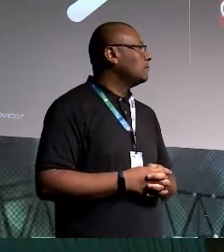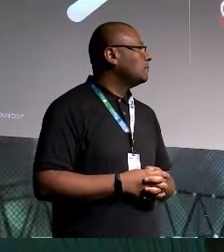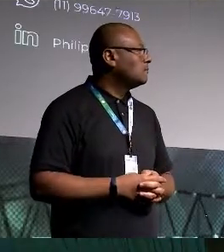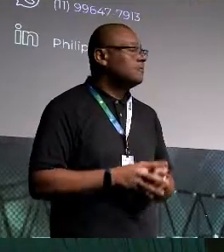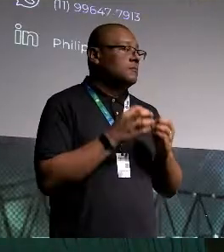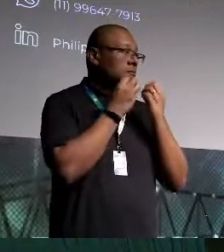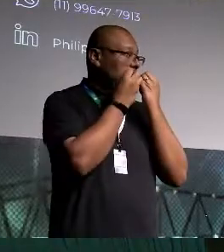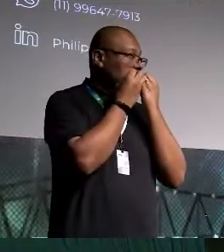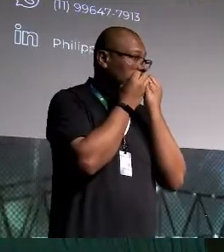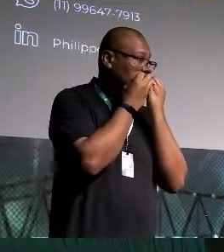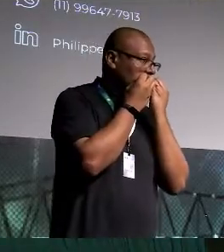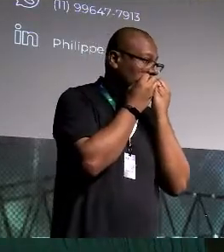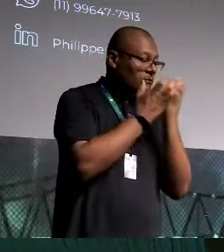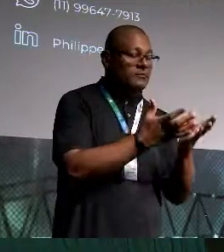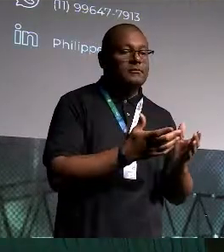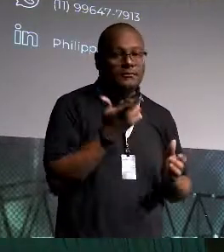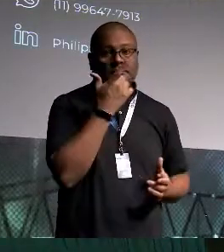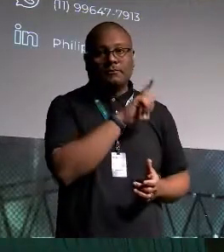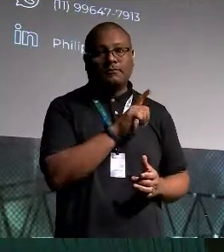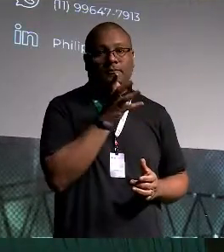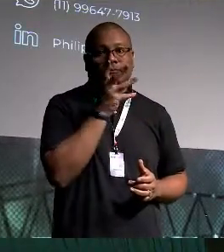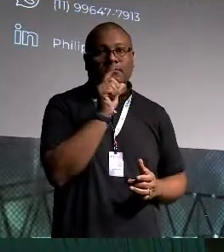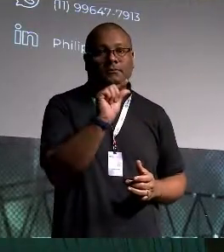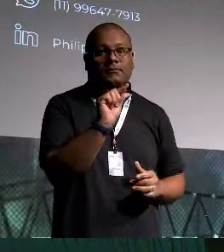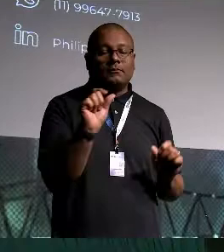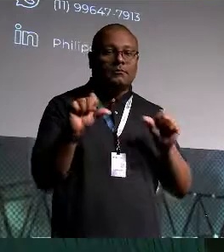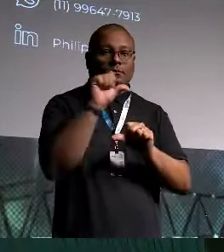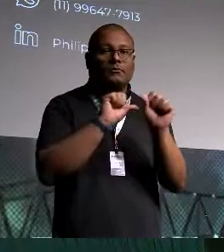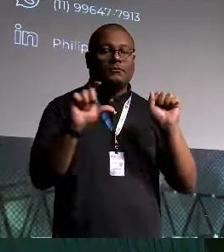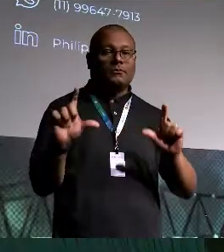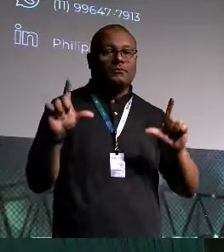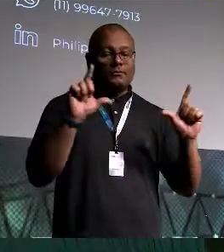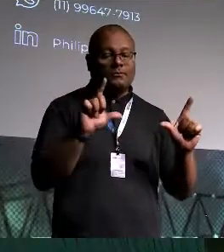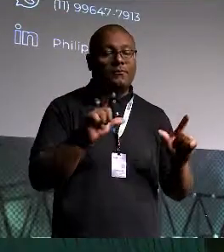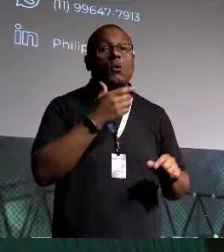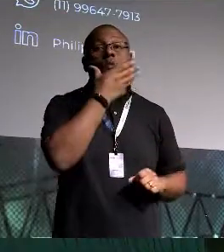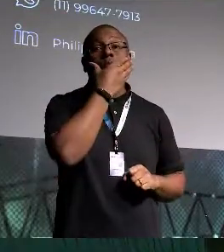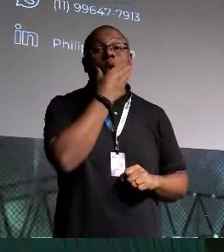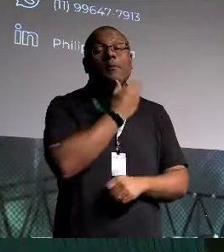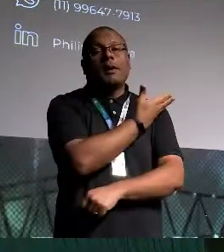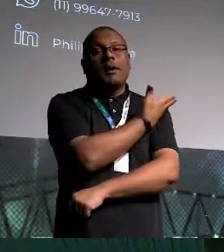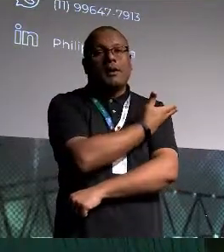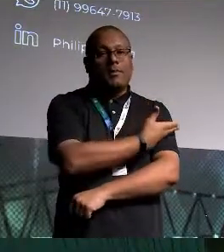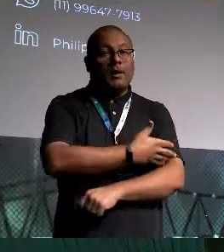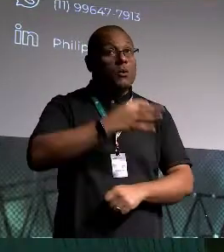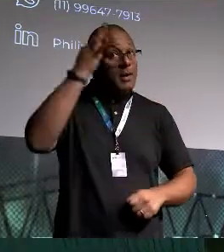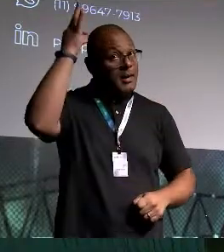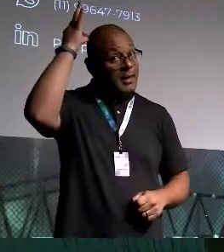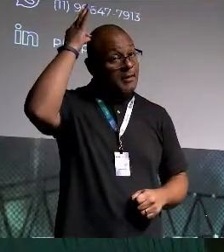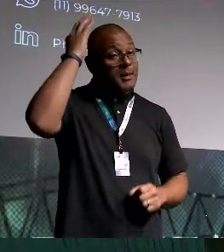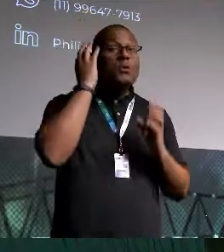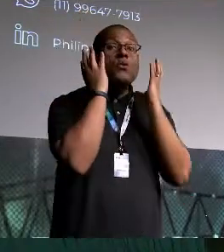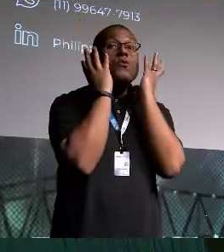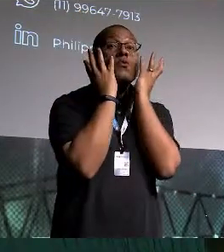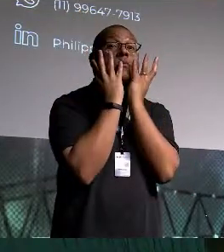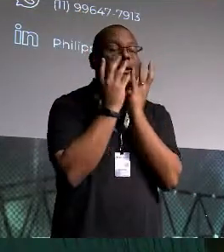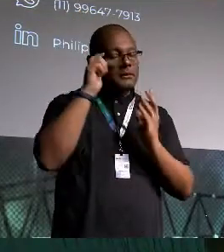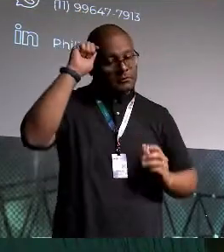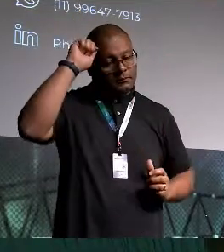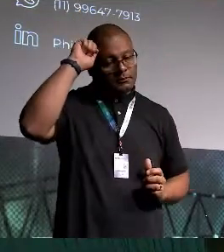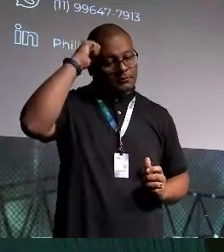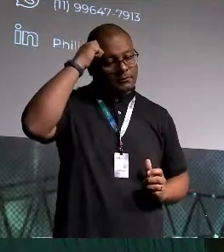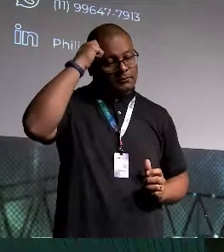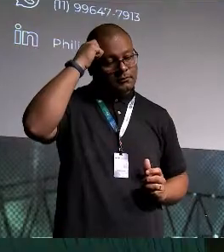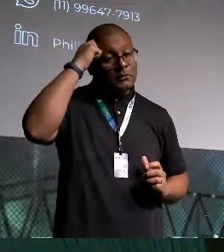Bom, opa, agora foi, legal. Então, eu sou um homem branco, tenho cabelo e barbas pretas, que